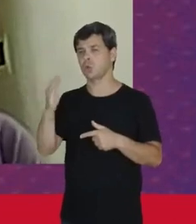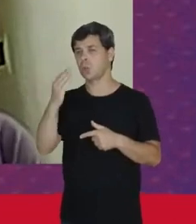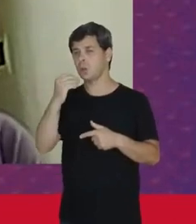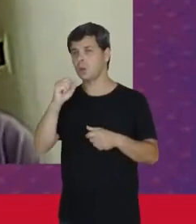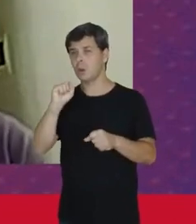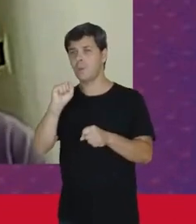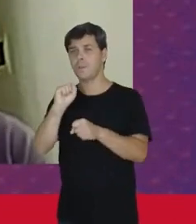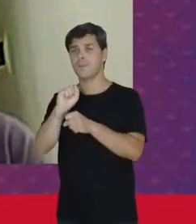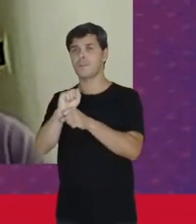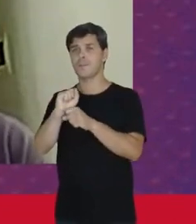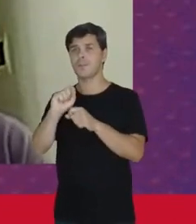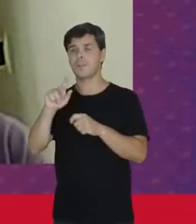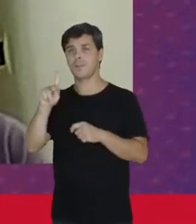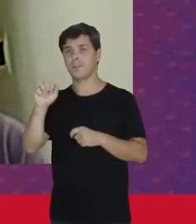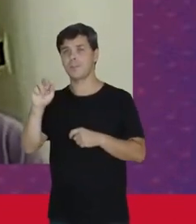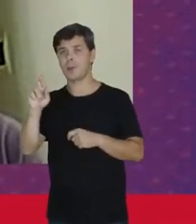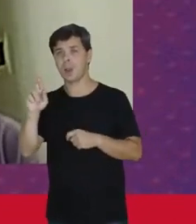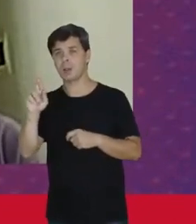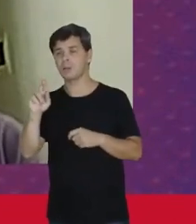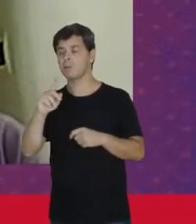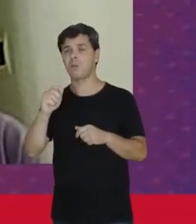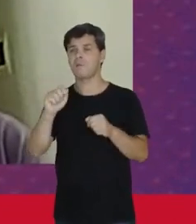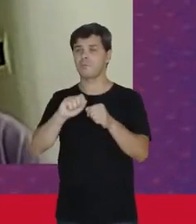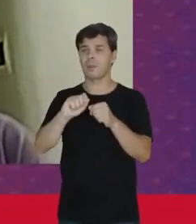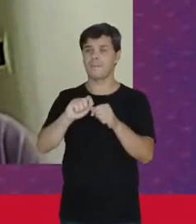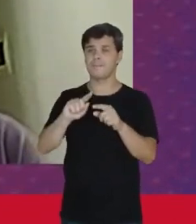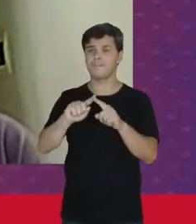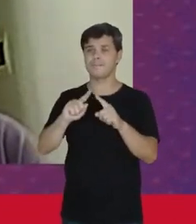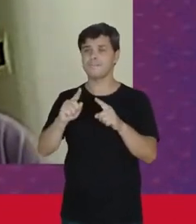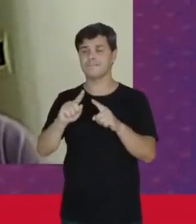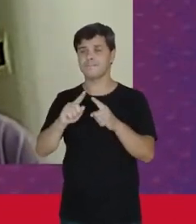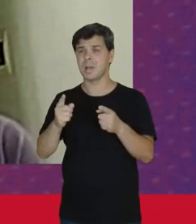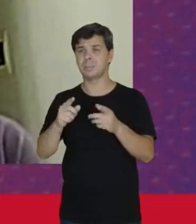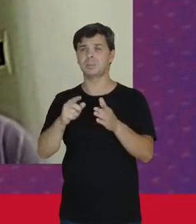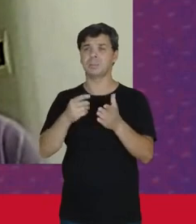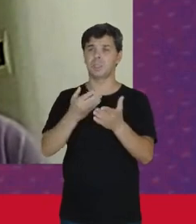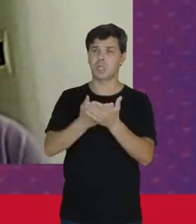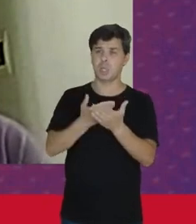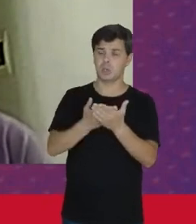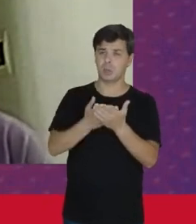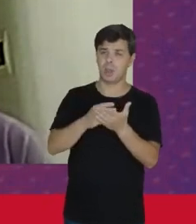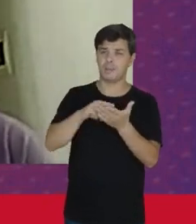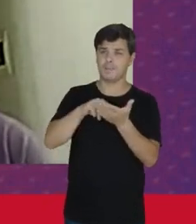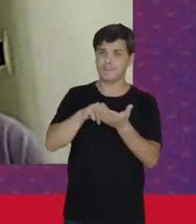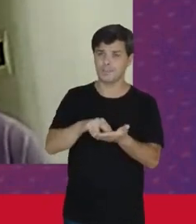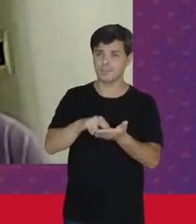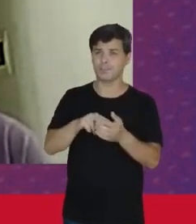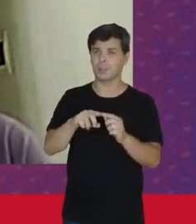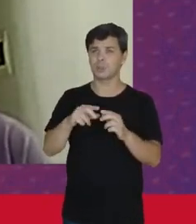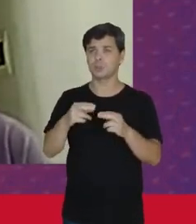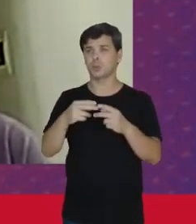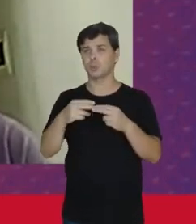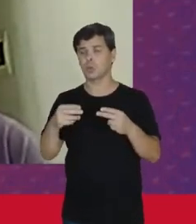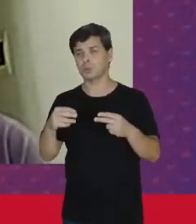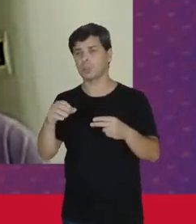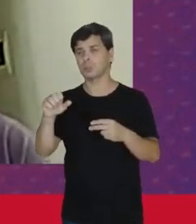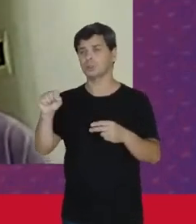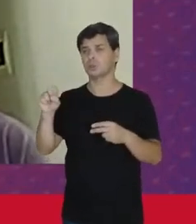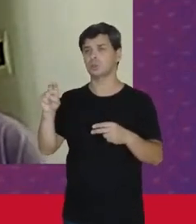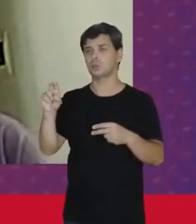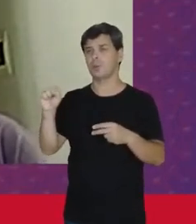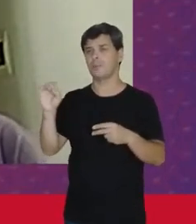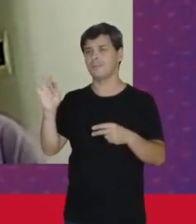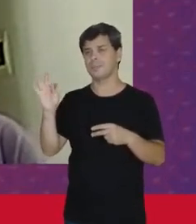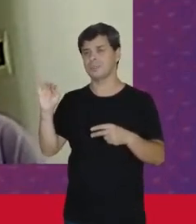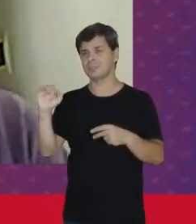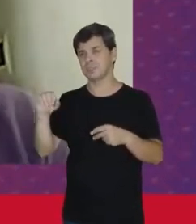PARA. Então, não fazer mais os estudos em relação à permanência de determinadas substâncias agrotóxicos